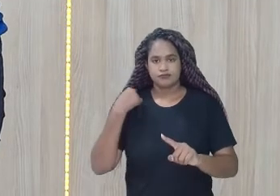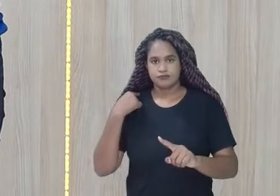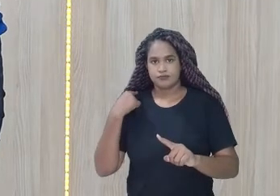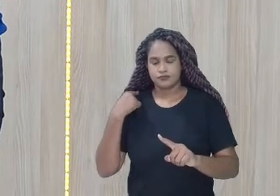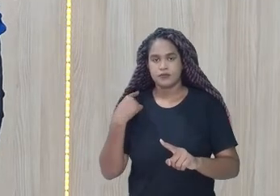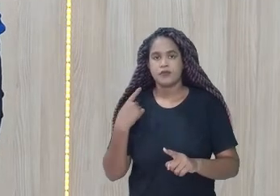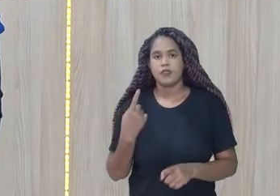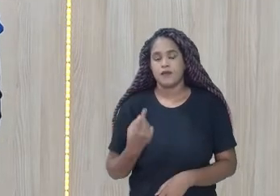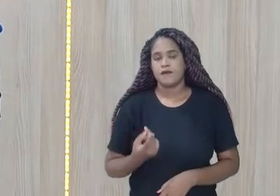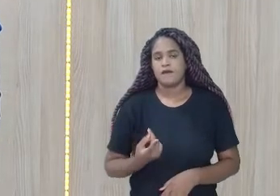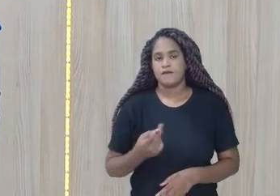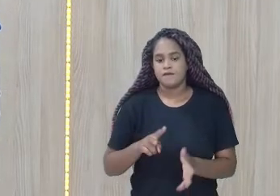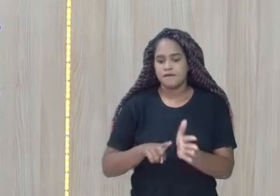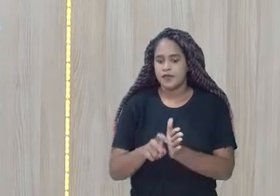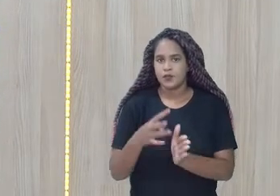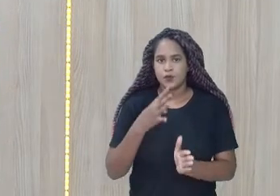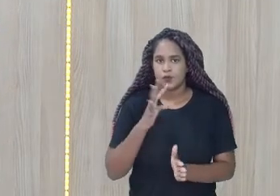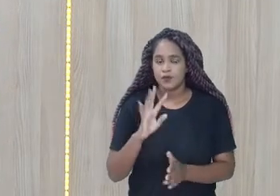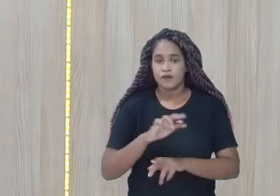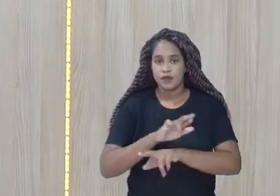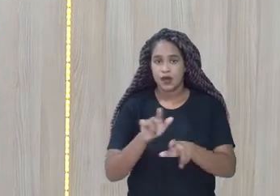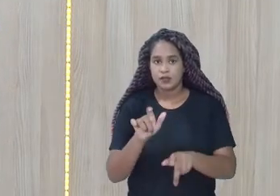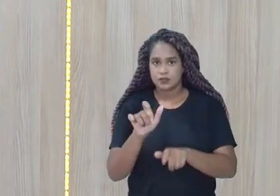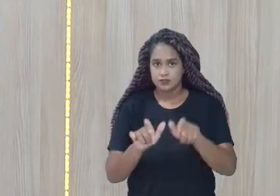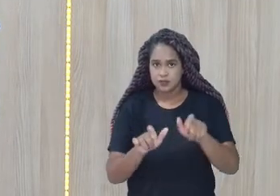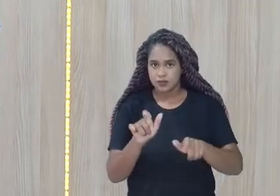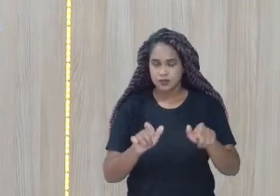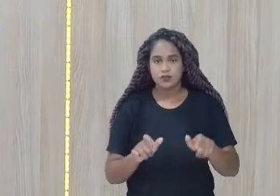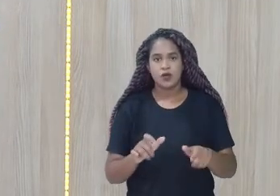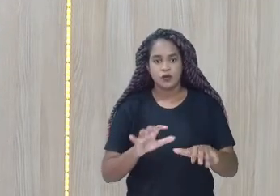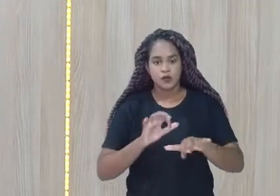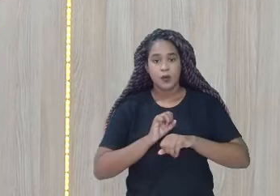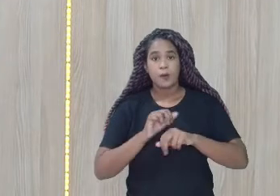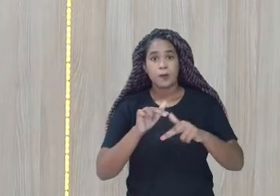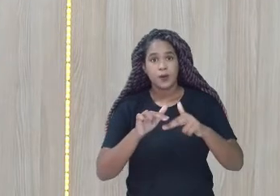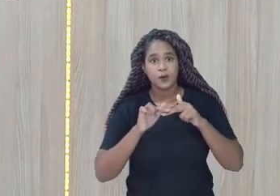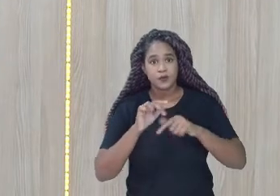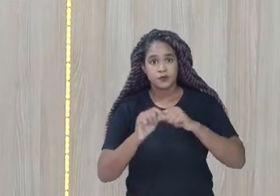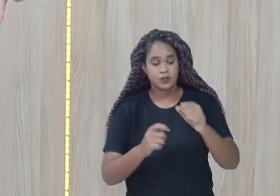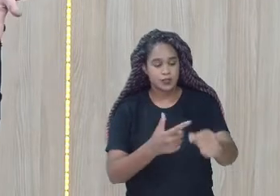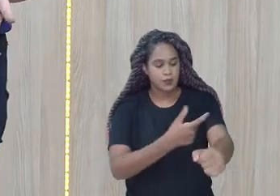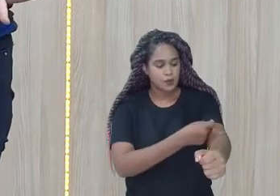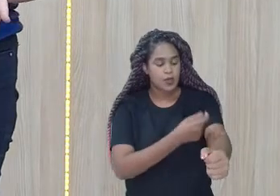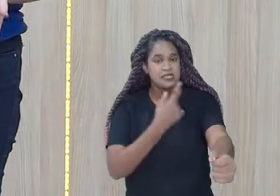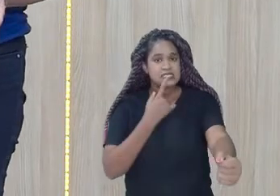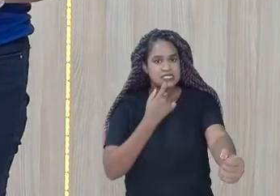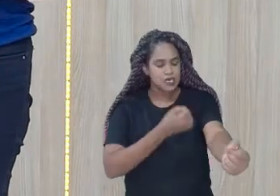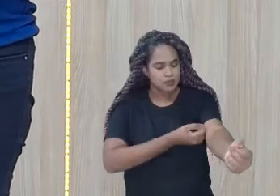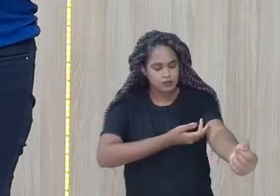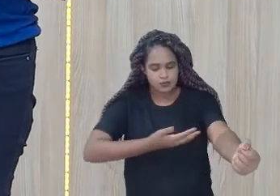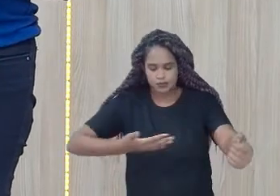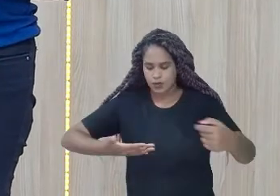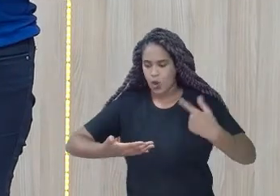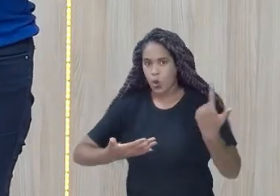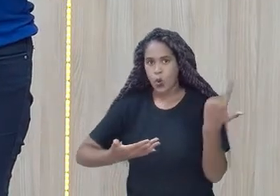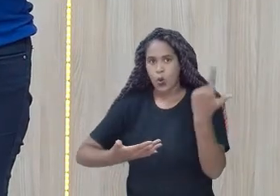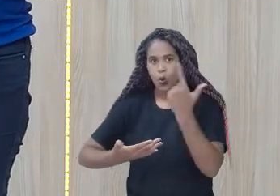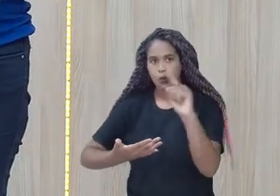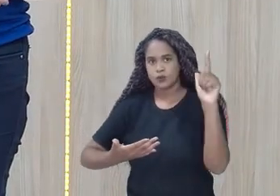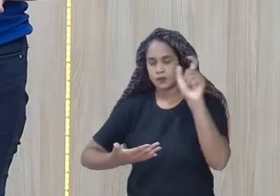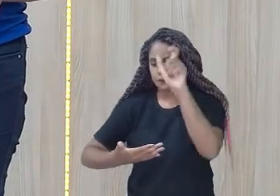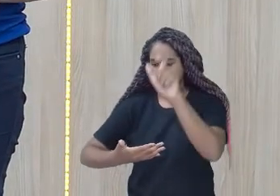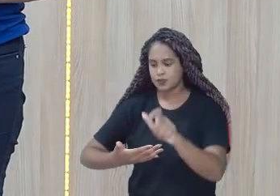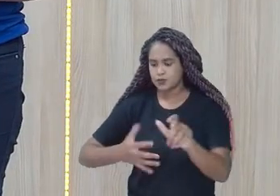era desconhecido, muitas pessoas foram contaminadas devido ao desconhecimento, então foram contaminadas